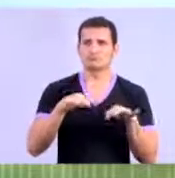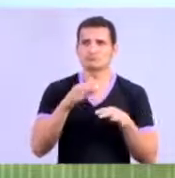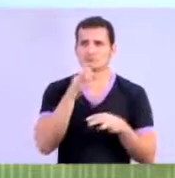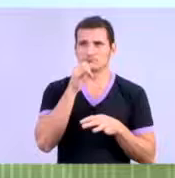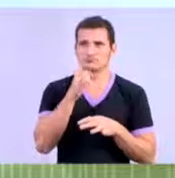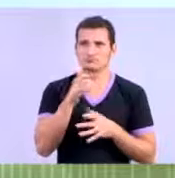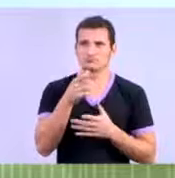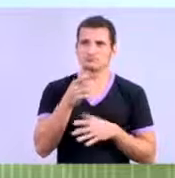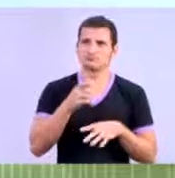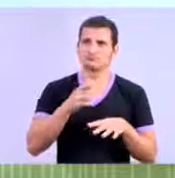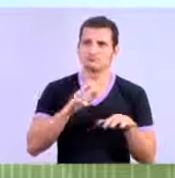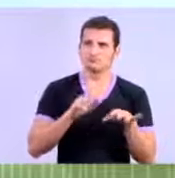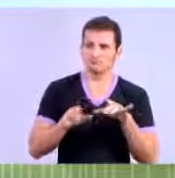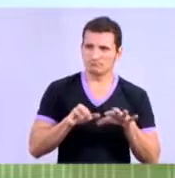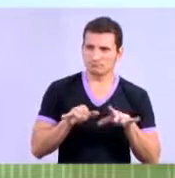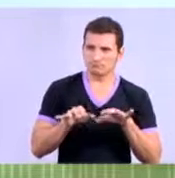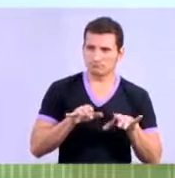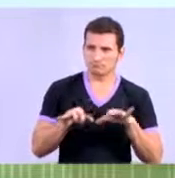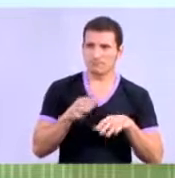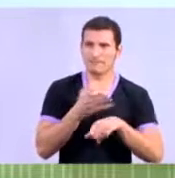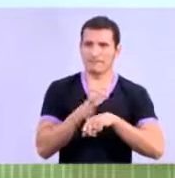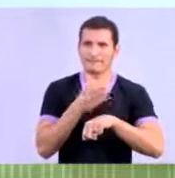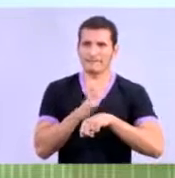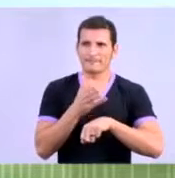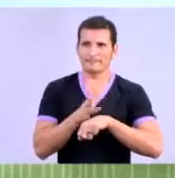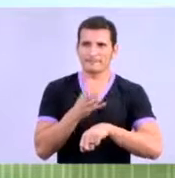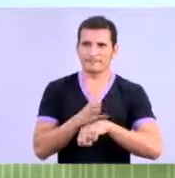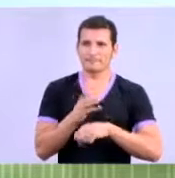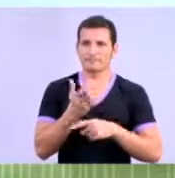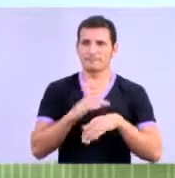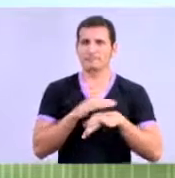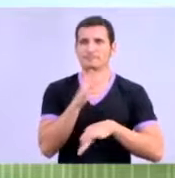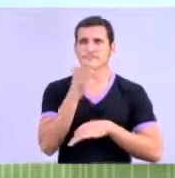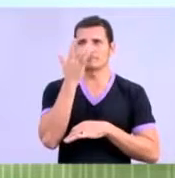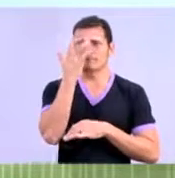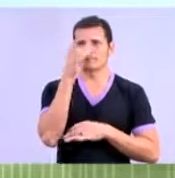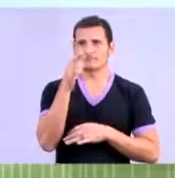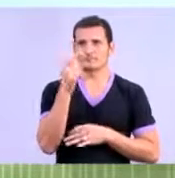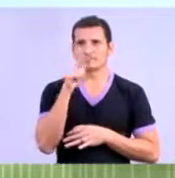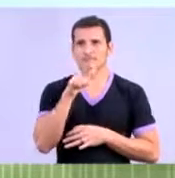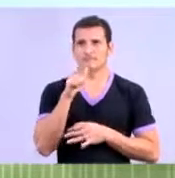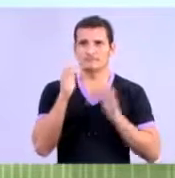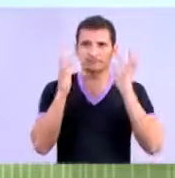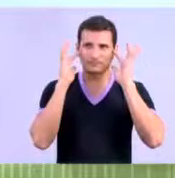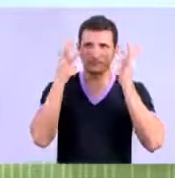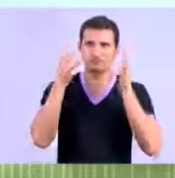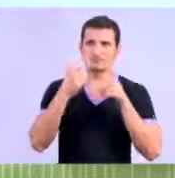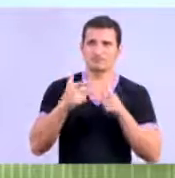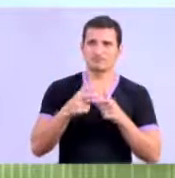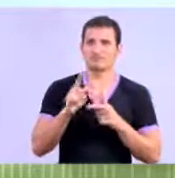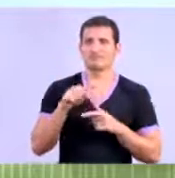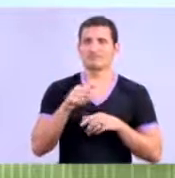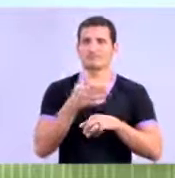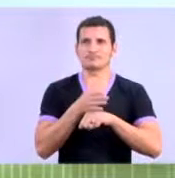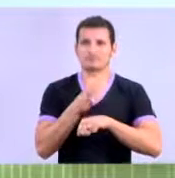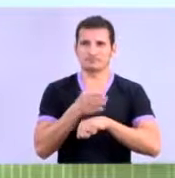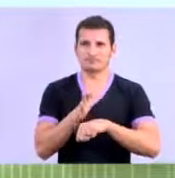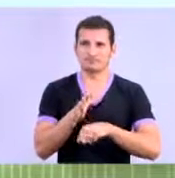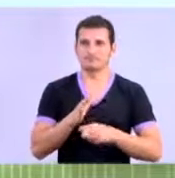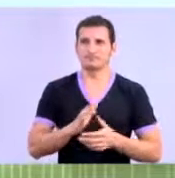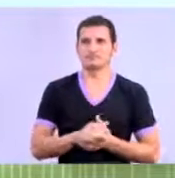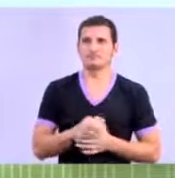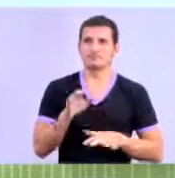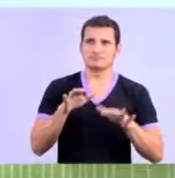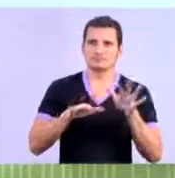você mais você programar, mais fácil você vai conseguir resolver os problemas. É a prática mesmo. Às vezes